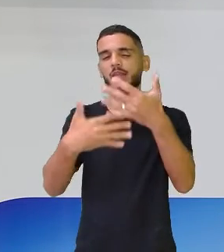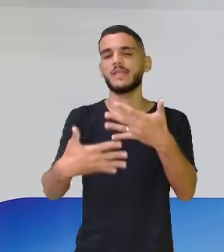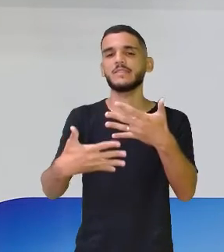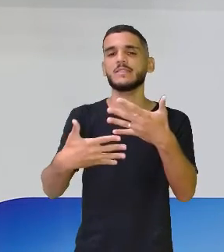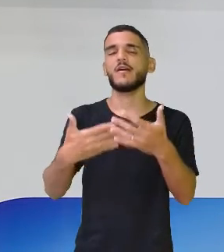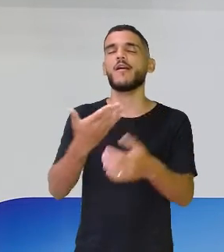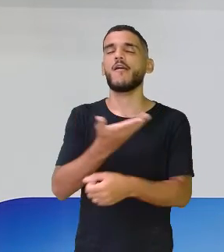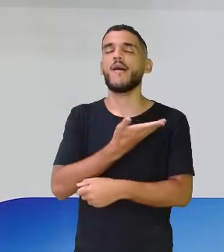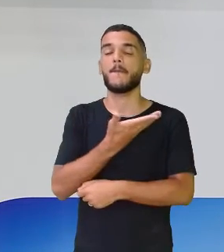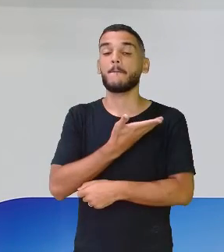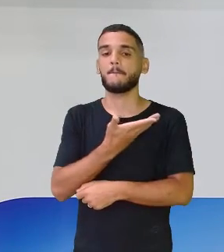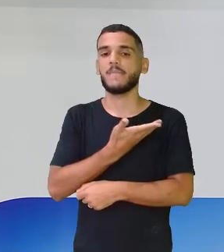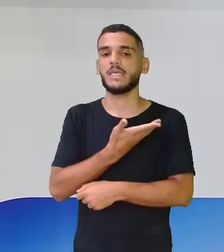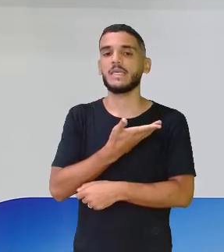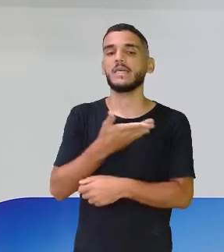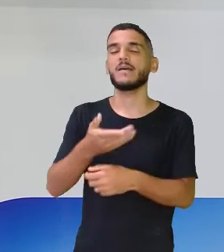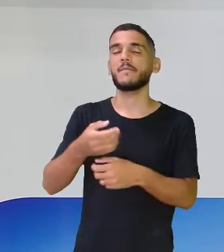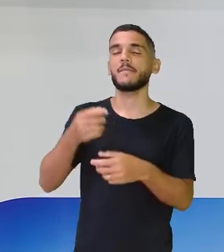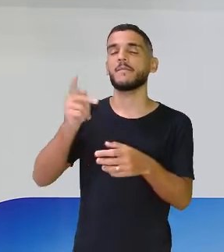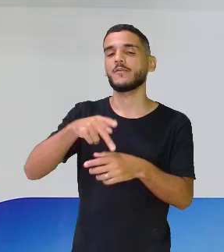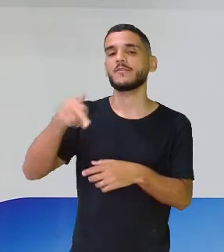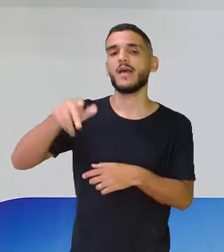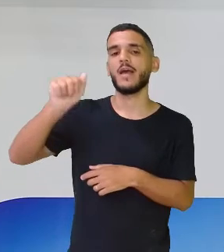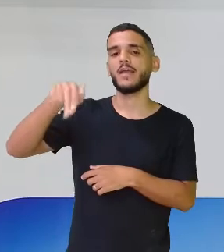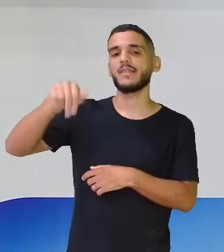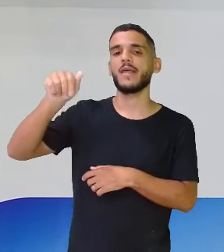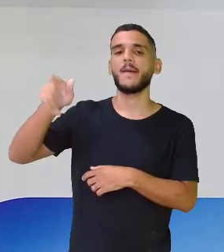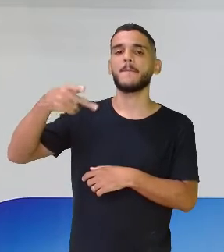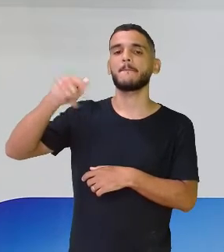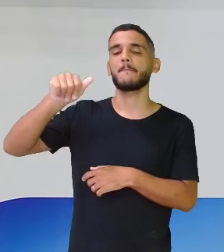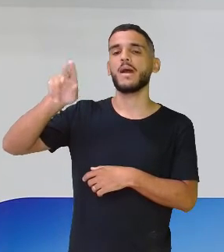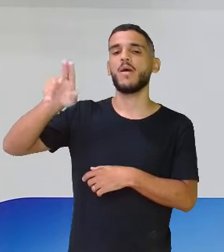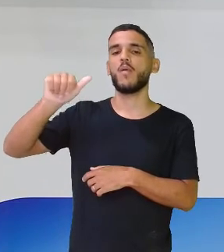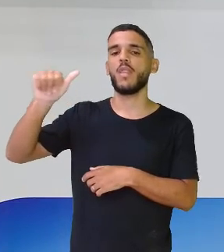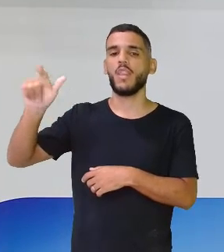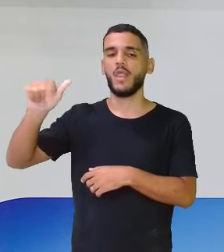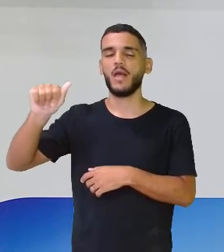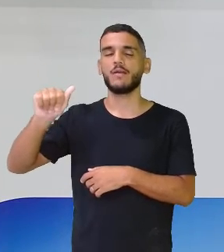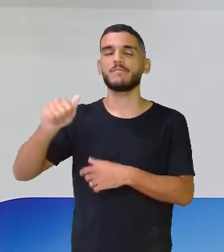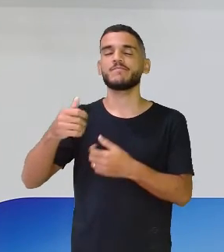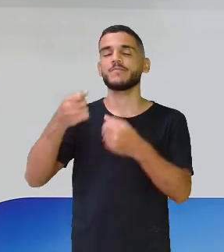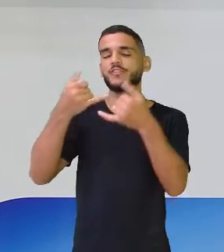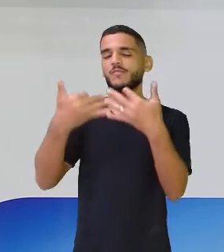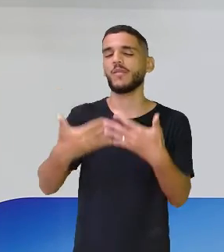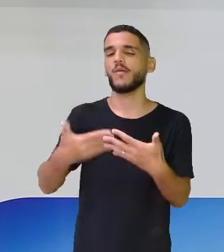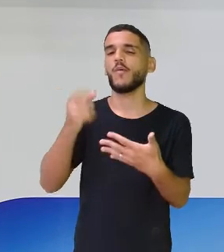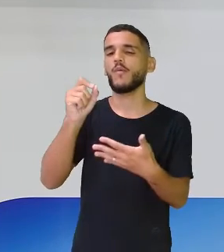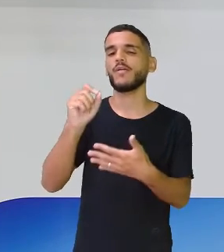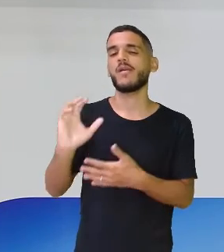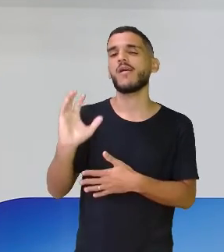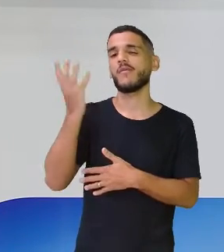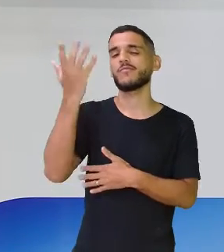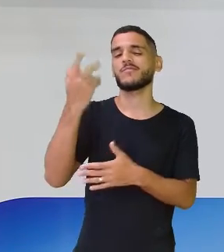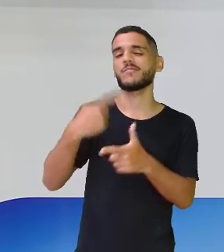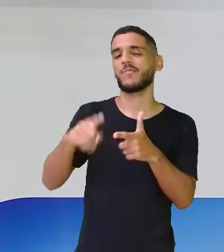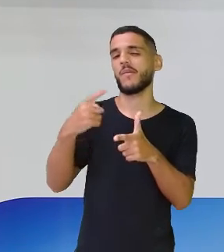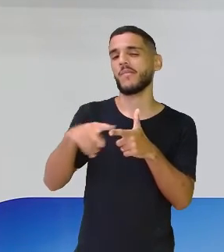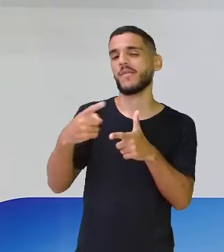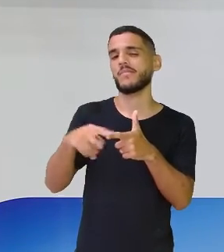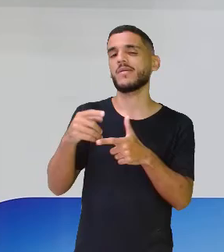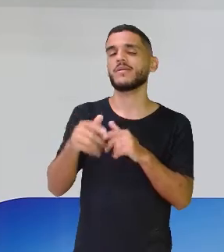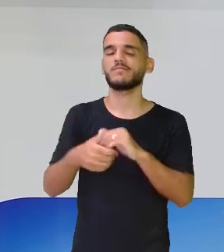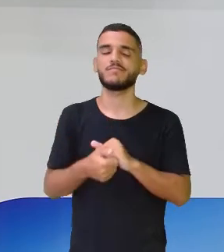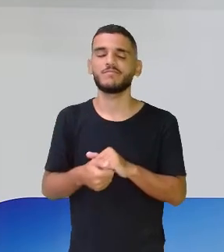ela, professora da Escola Municipal do Alto do Maracanã, e ela me relatou que isso aconteceu na escola